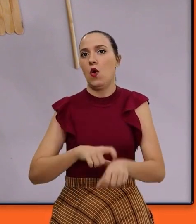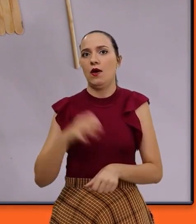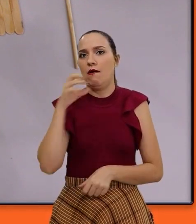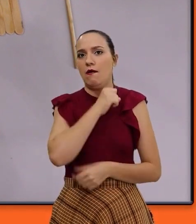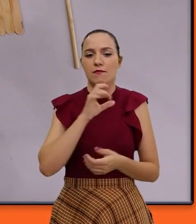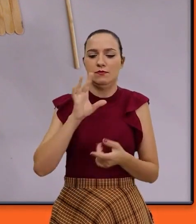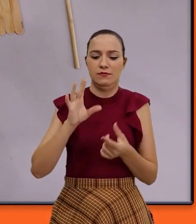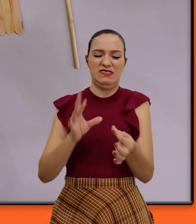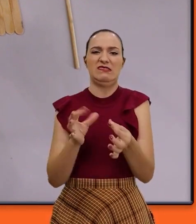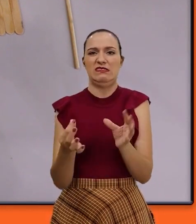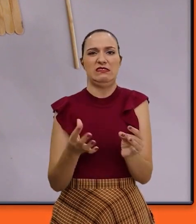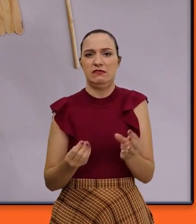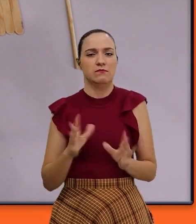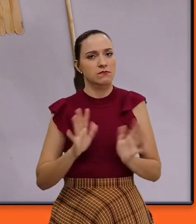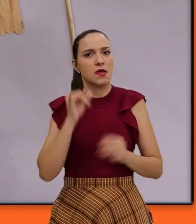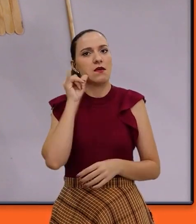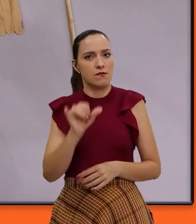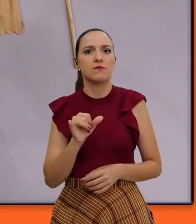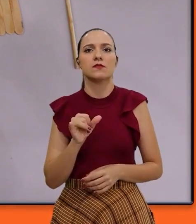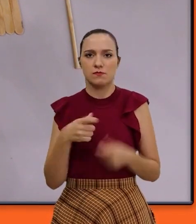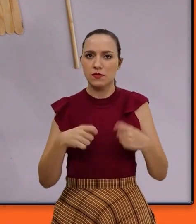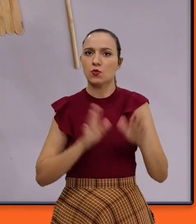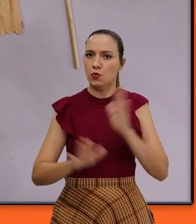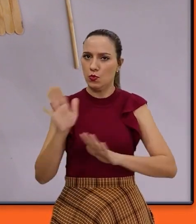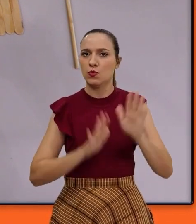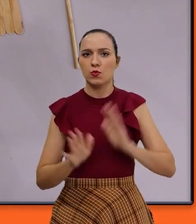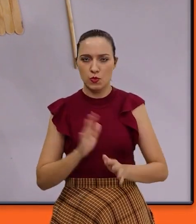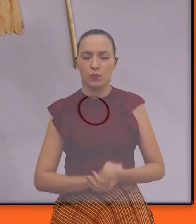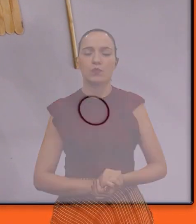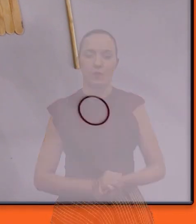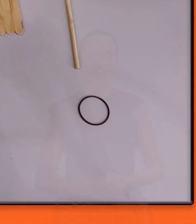cola facilmente os dedos, então muito cuidado.